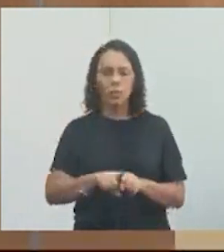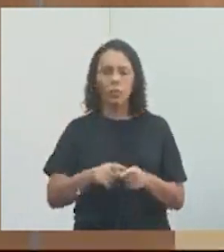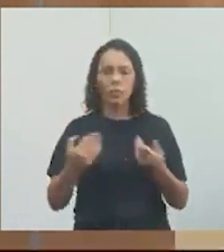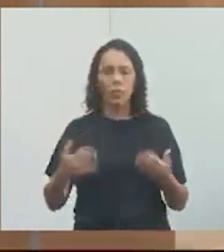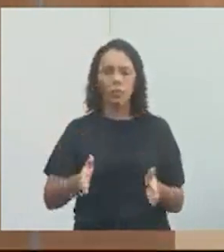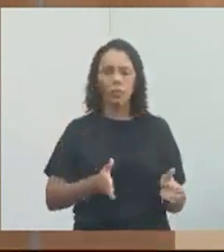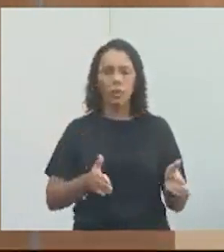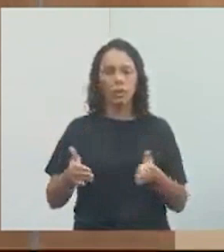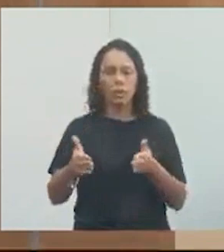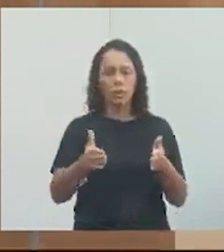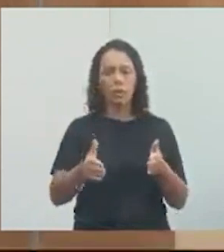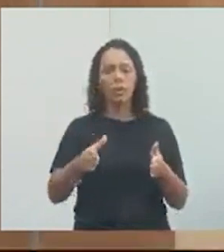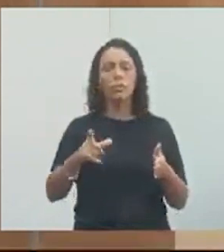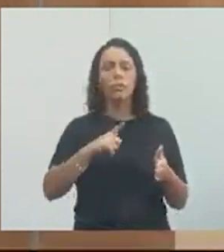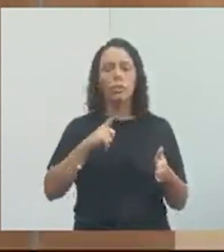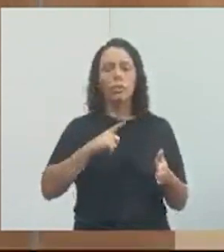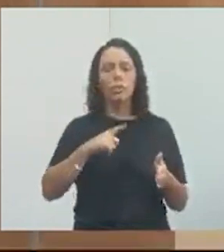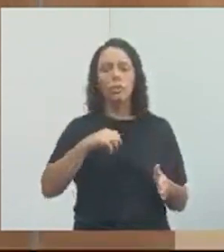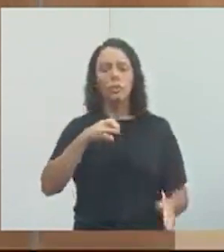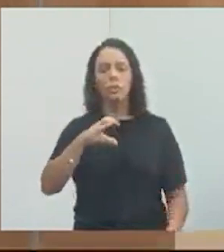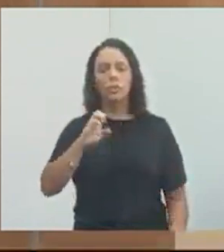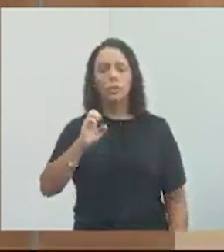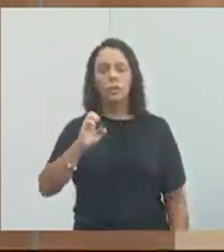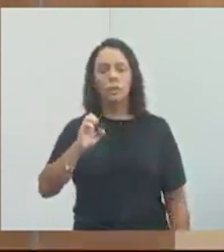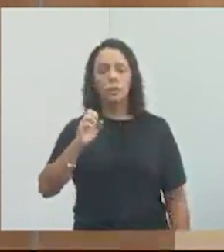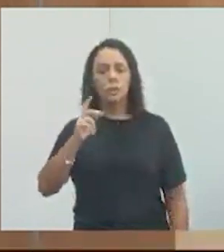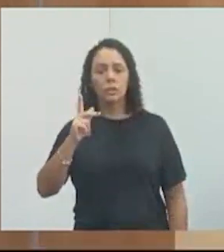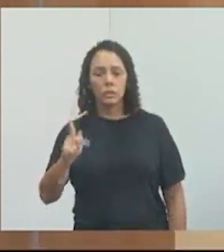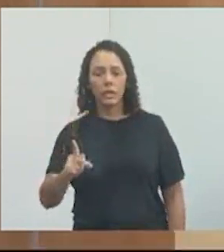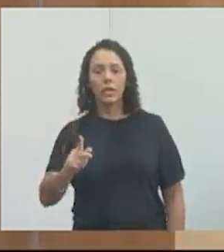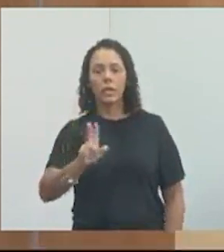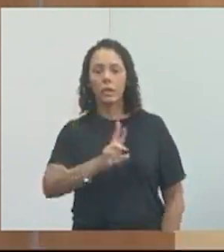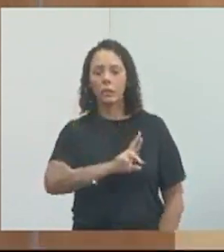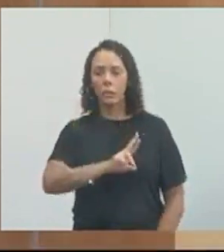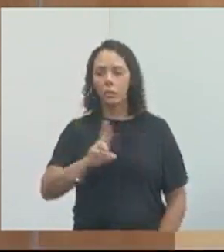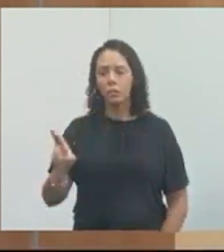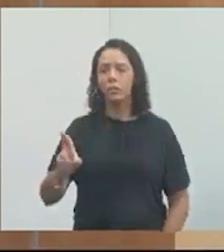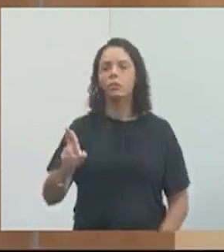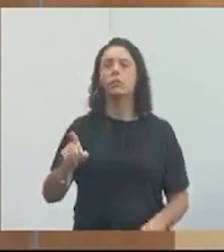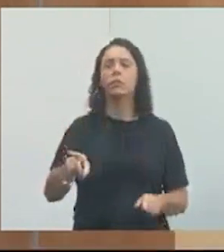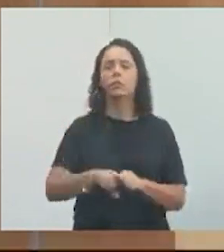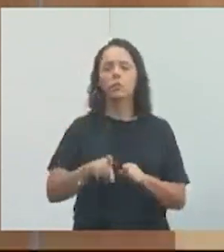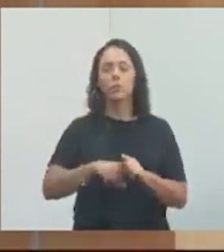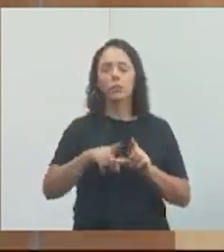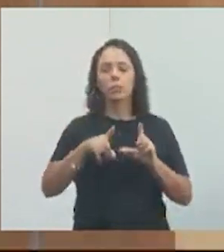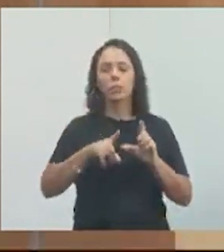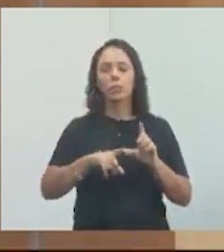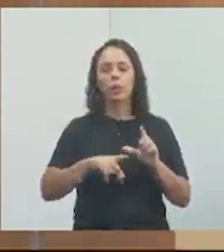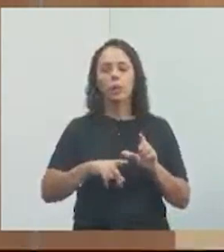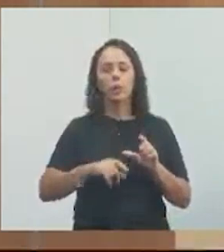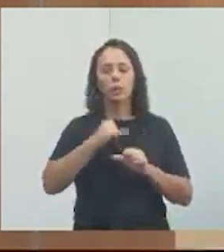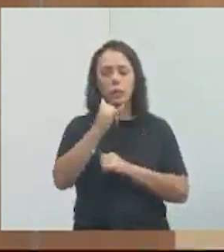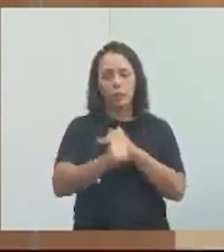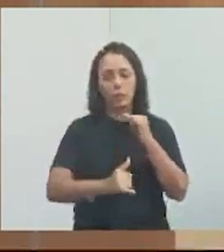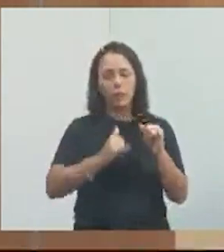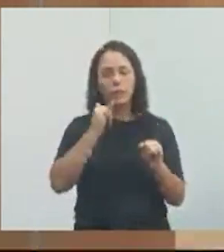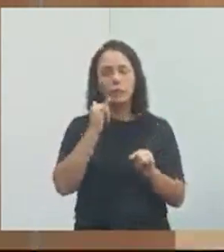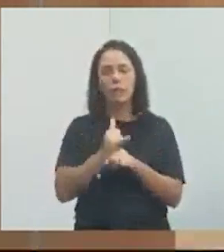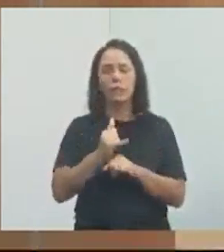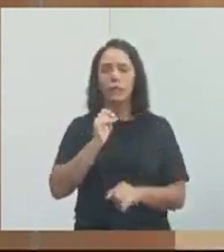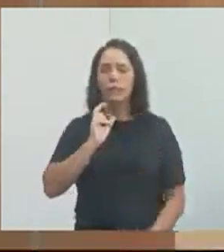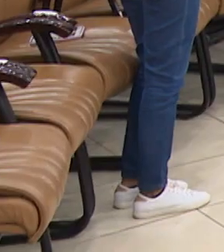algum pedido nas residências ali, vai lembrar o nome do Kleber, no Google vai estar o nome do Kleber a hora que pedir um aplicativo, o Kleber vai